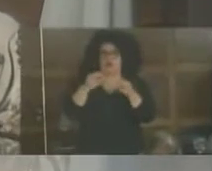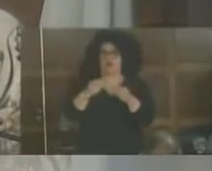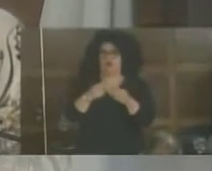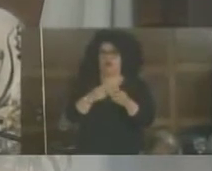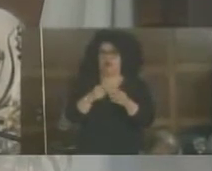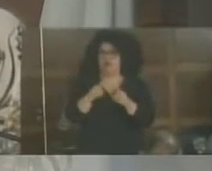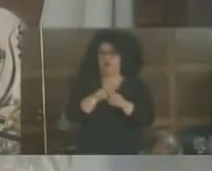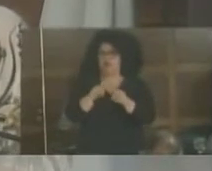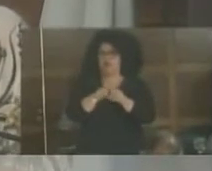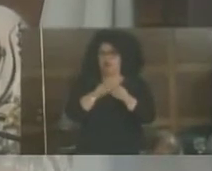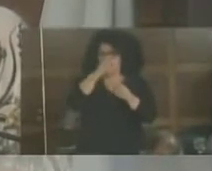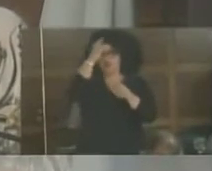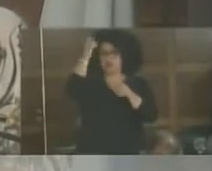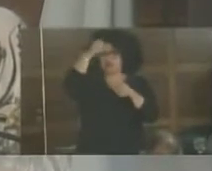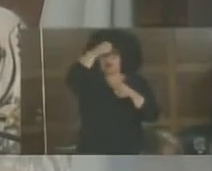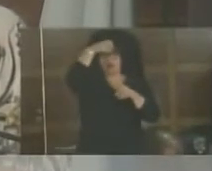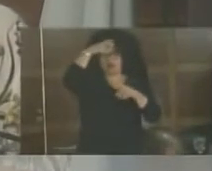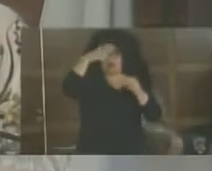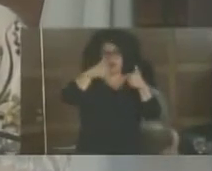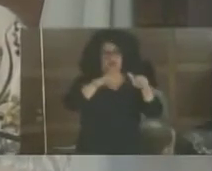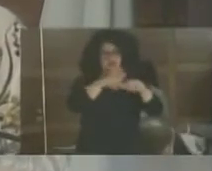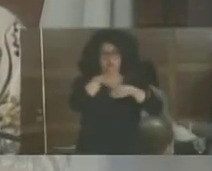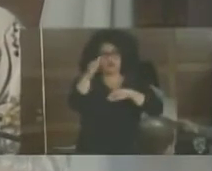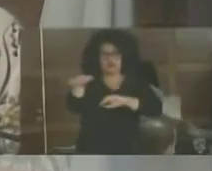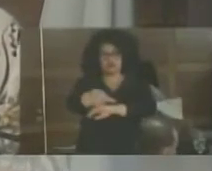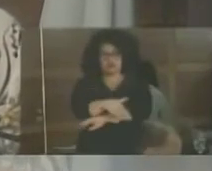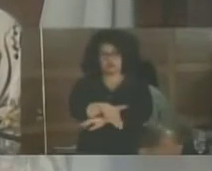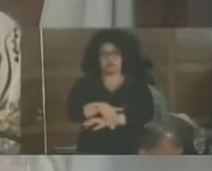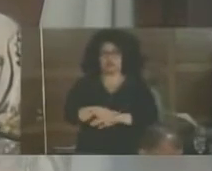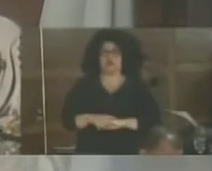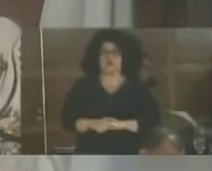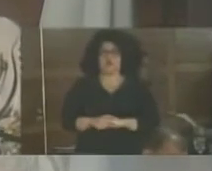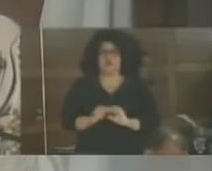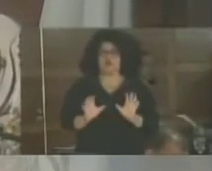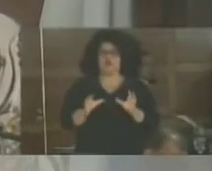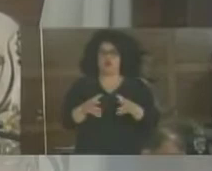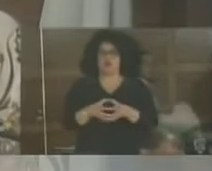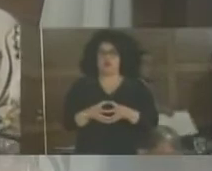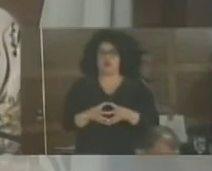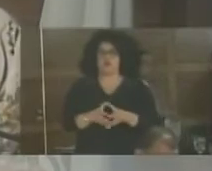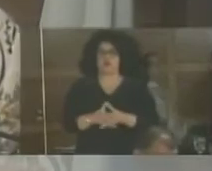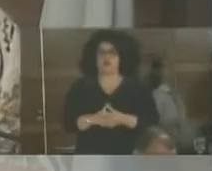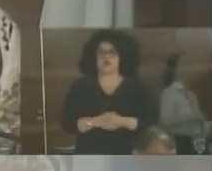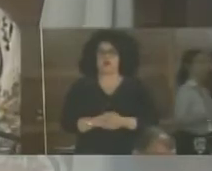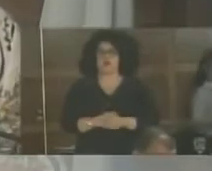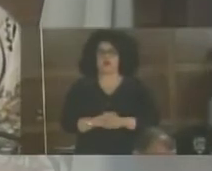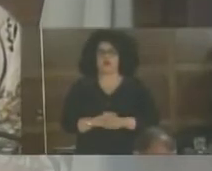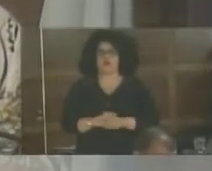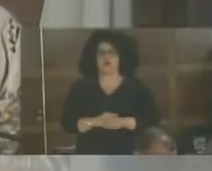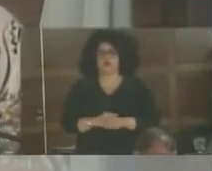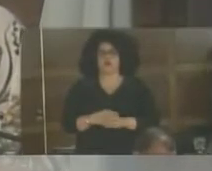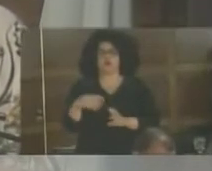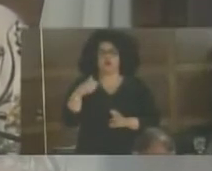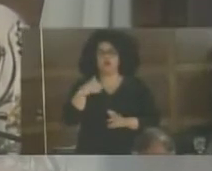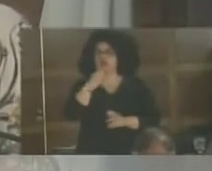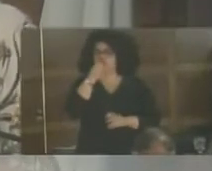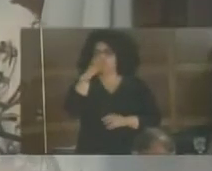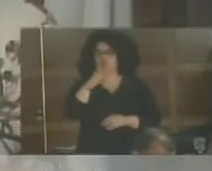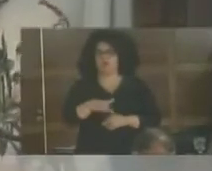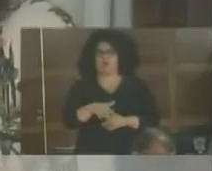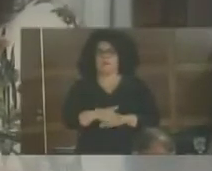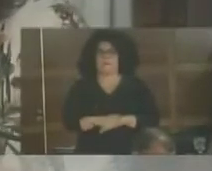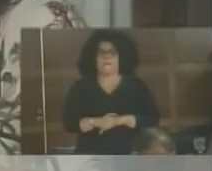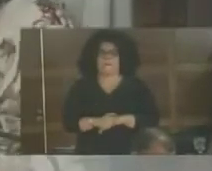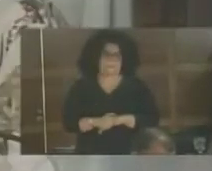pelo trabalho constante com a equipe que tem feito pelo município todo. No mais, o meu boa tarde.